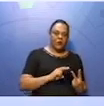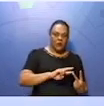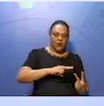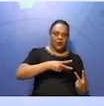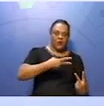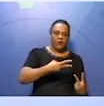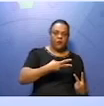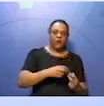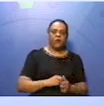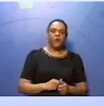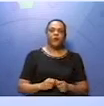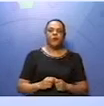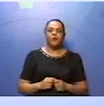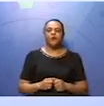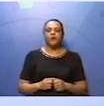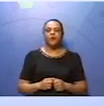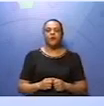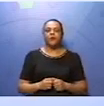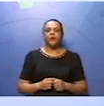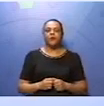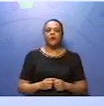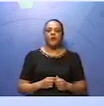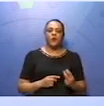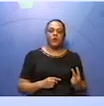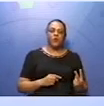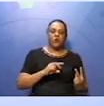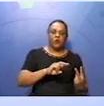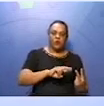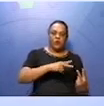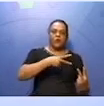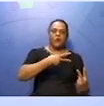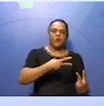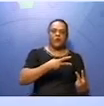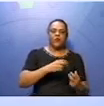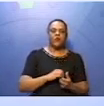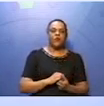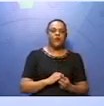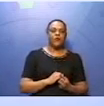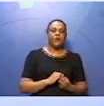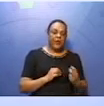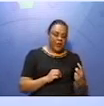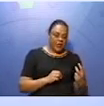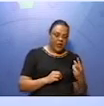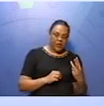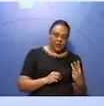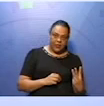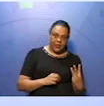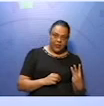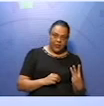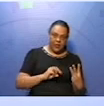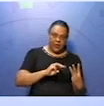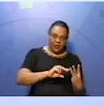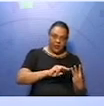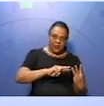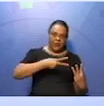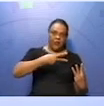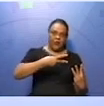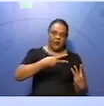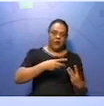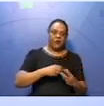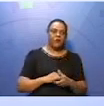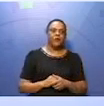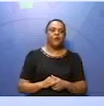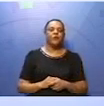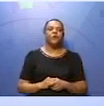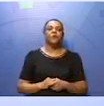2, 2 elevado a 2. E 2 número 3, 3 elevado a 2. É 2 elevado a 2 porque é